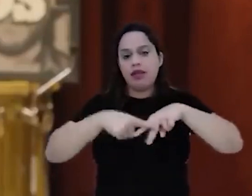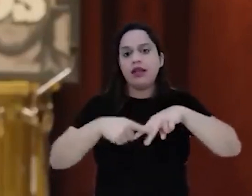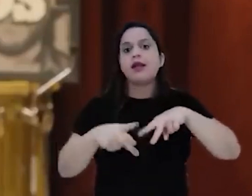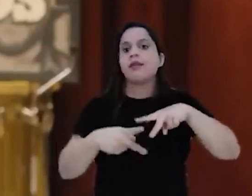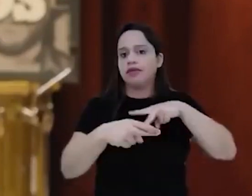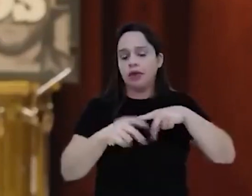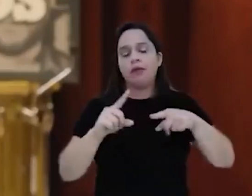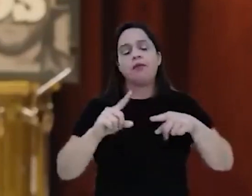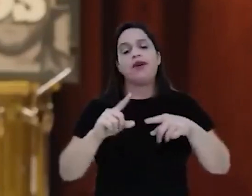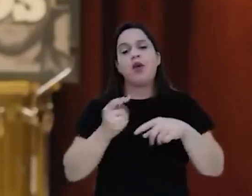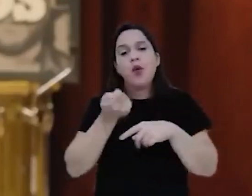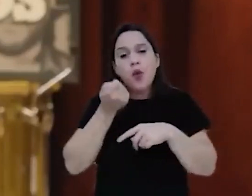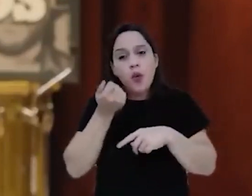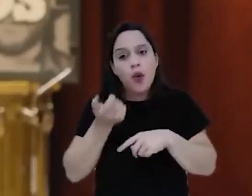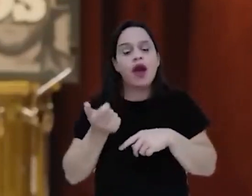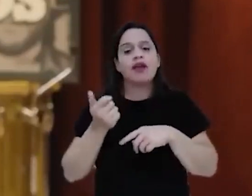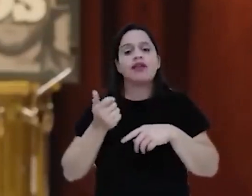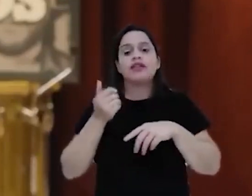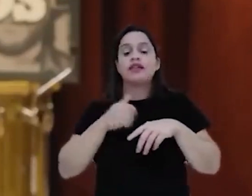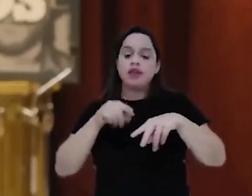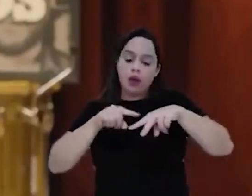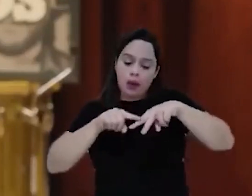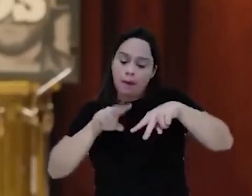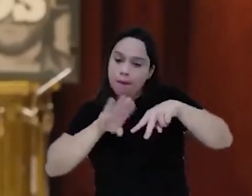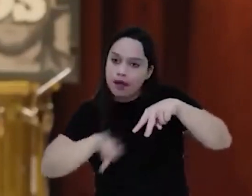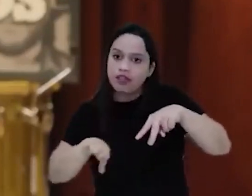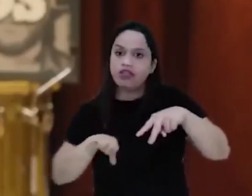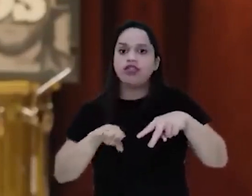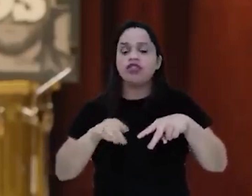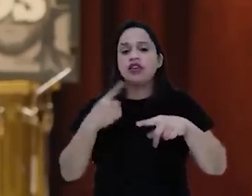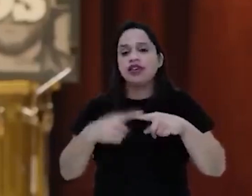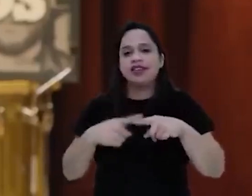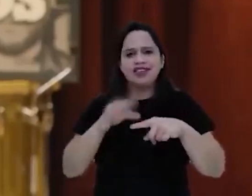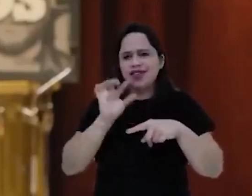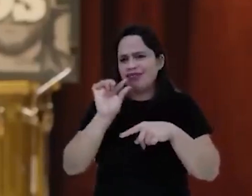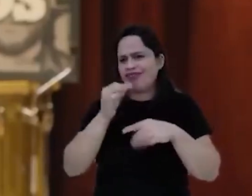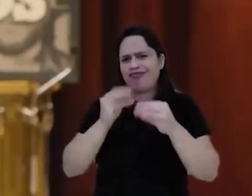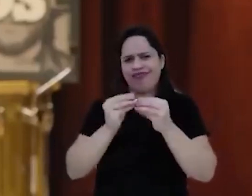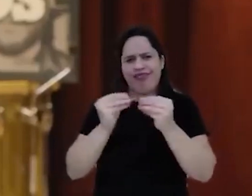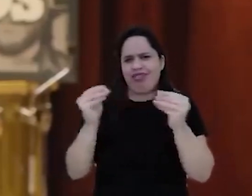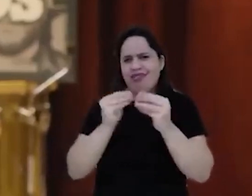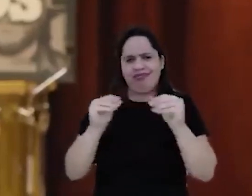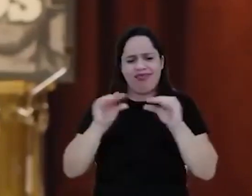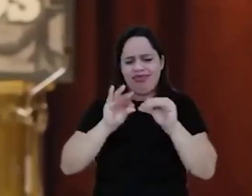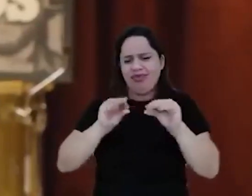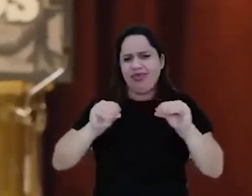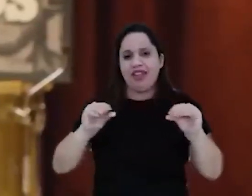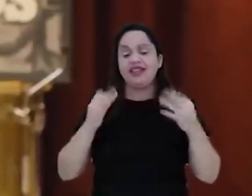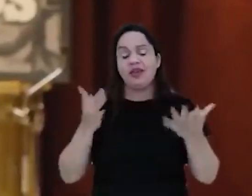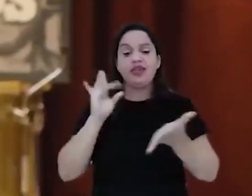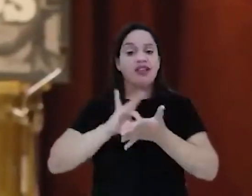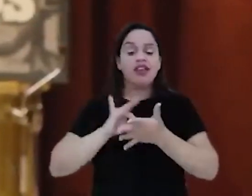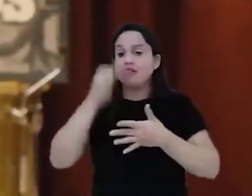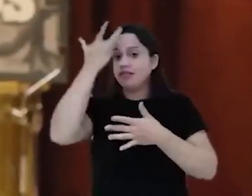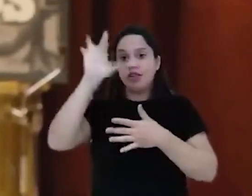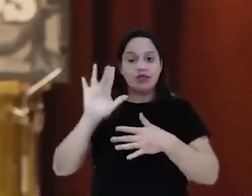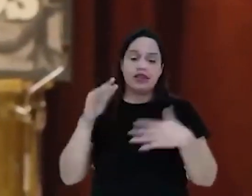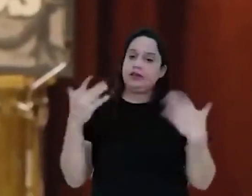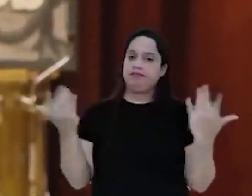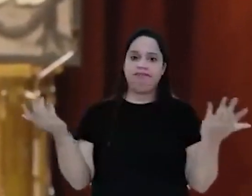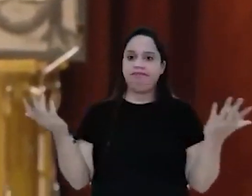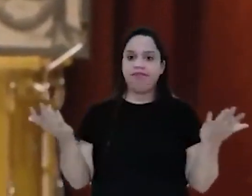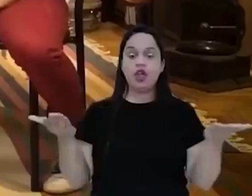esquerdo também Então na verdade tava perdi aqui aqui tava só como desligar o show fiapo né eu tava Então